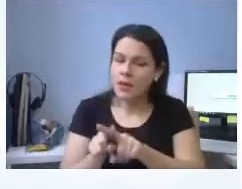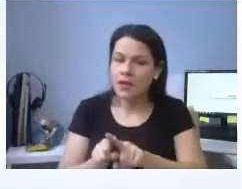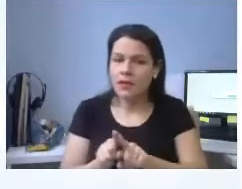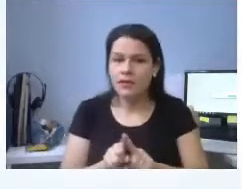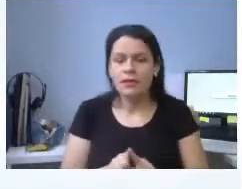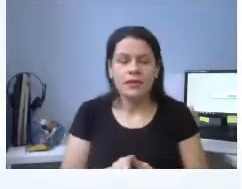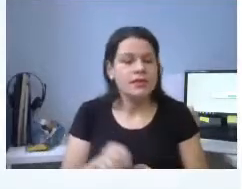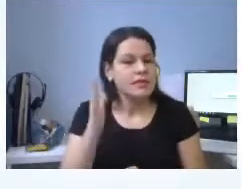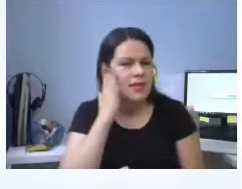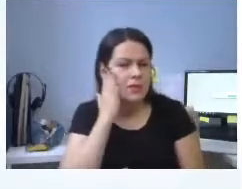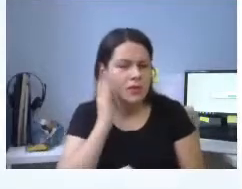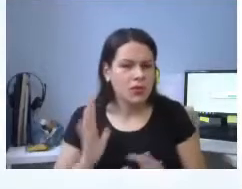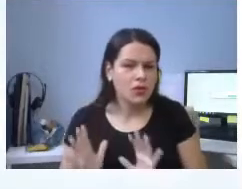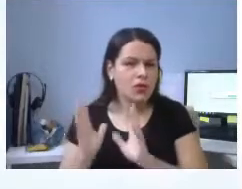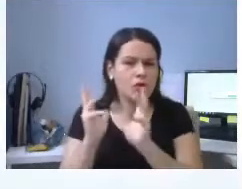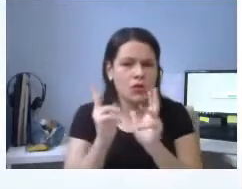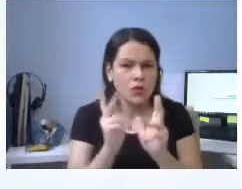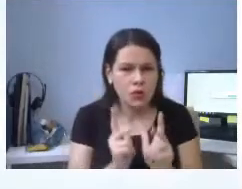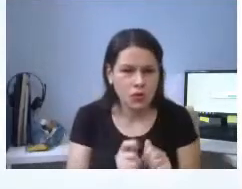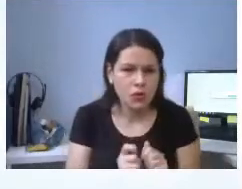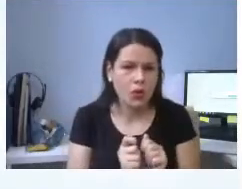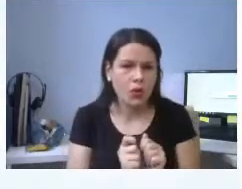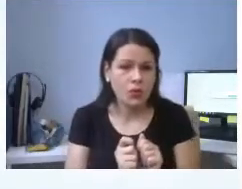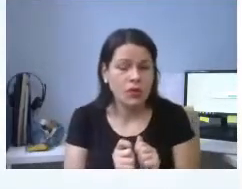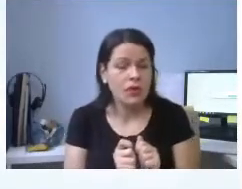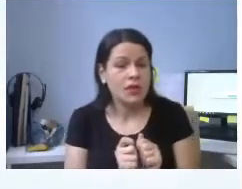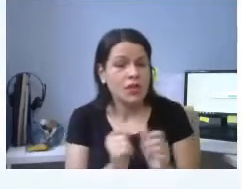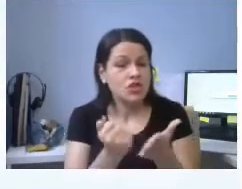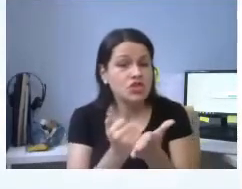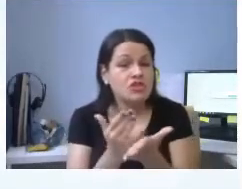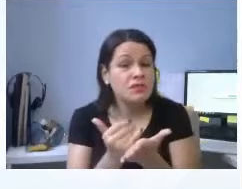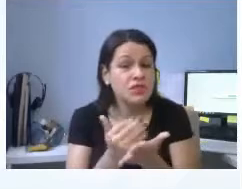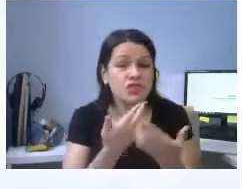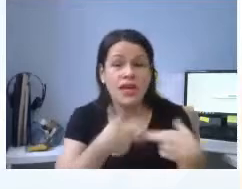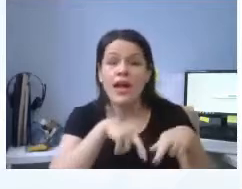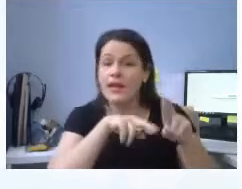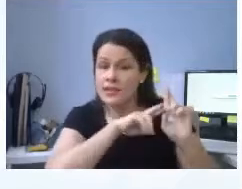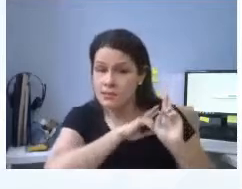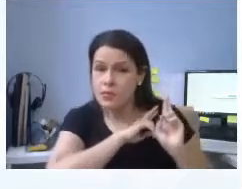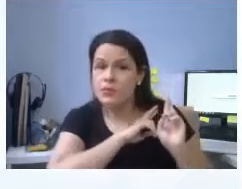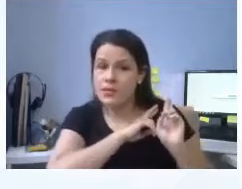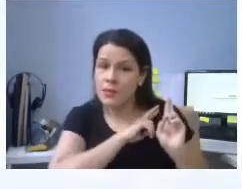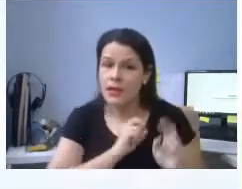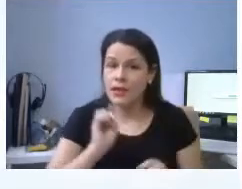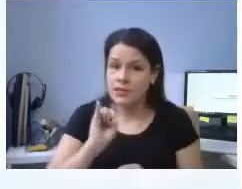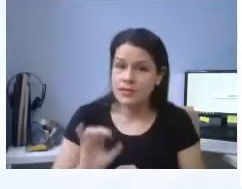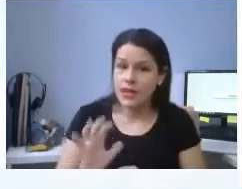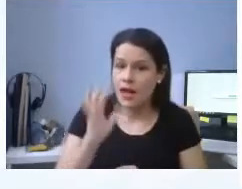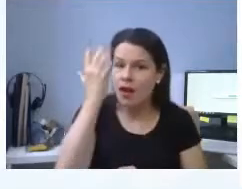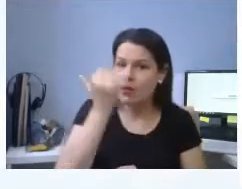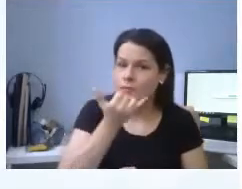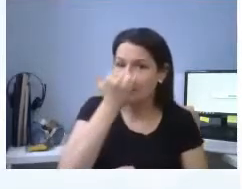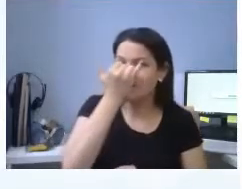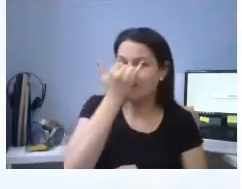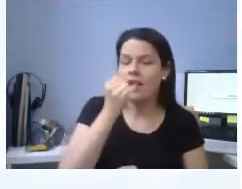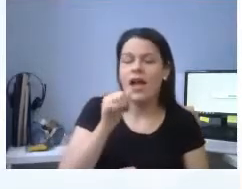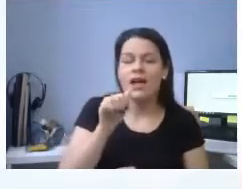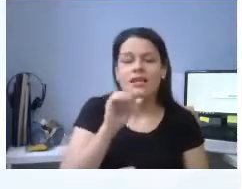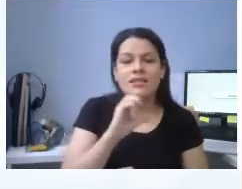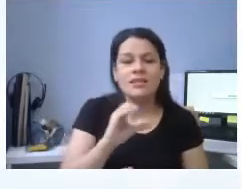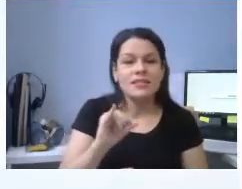dentre outras coisas, mitigar sua responsabilidade num eventual sinistro como esse,